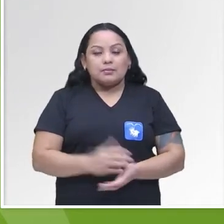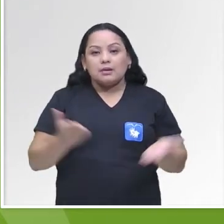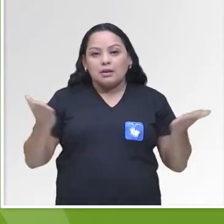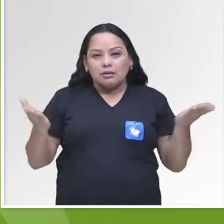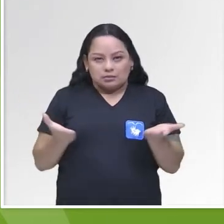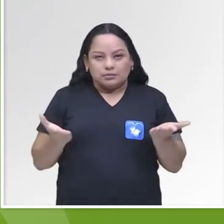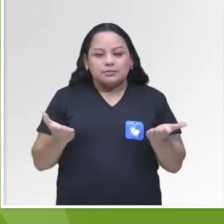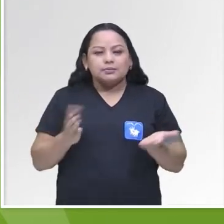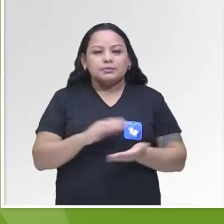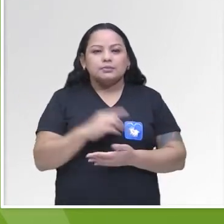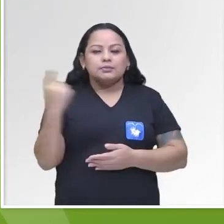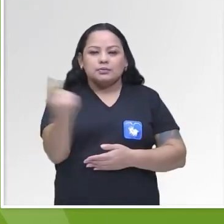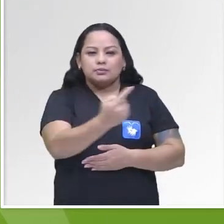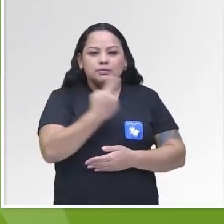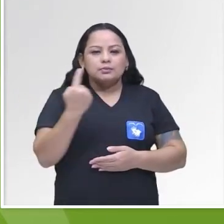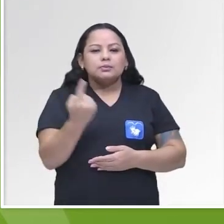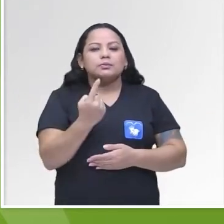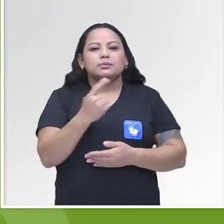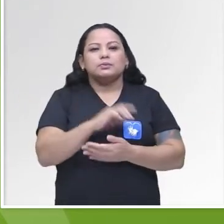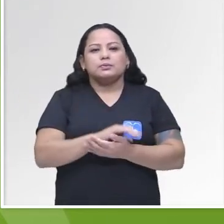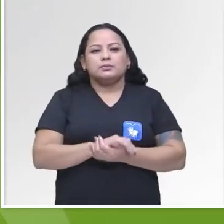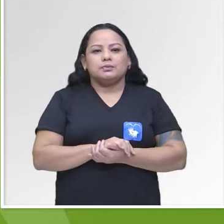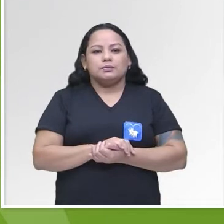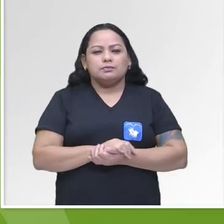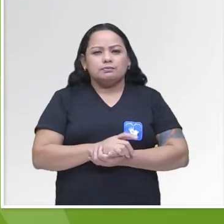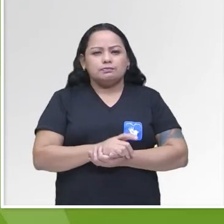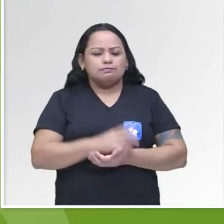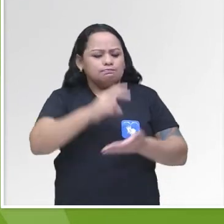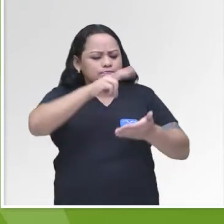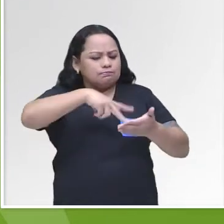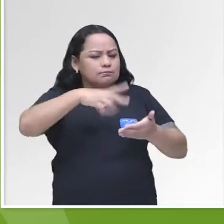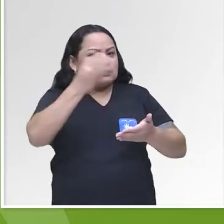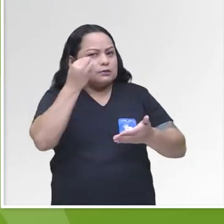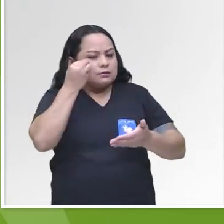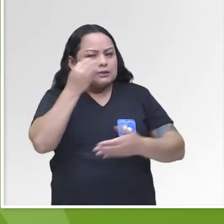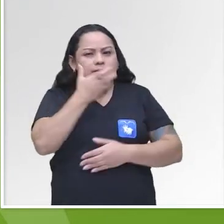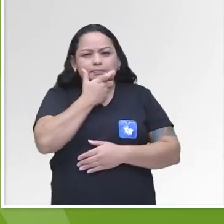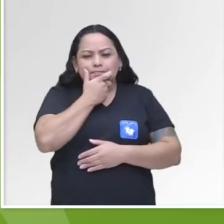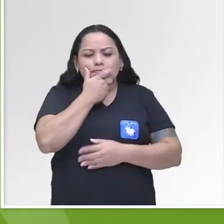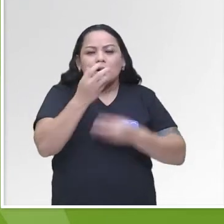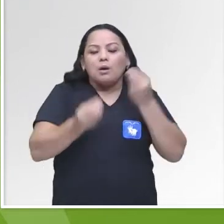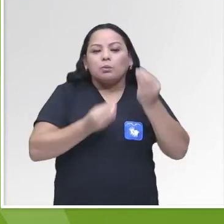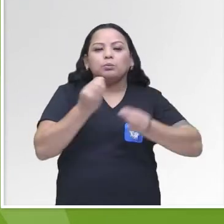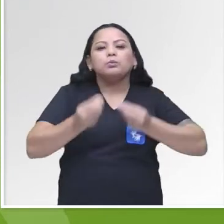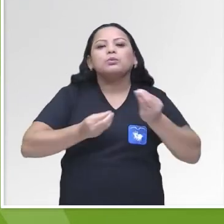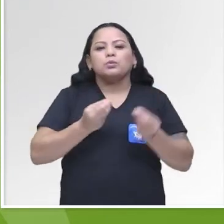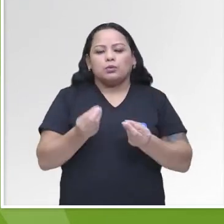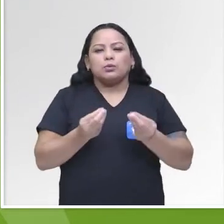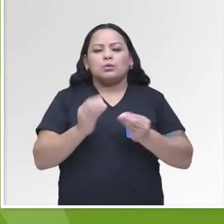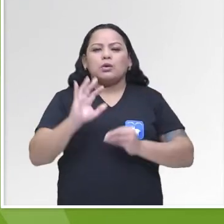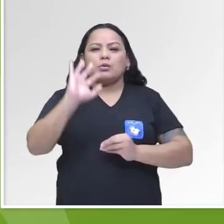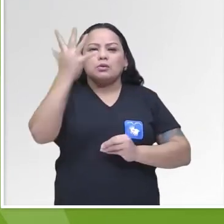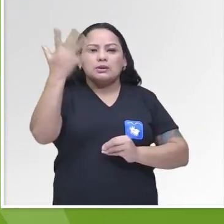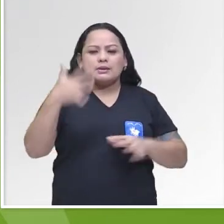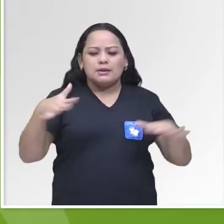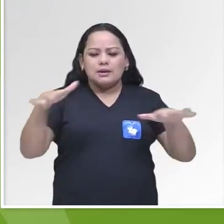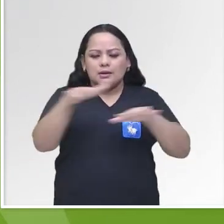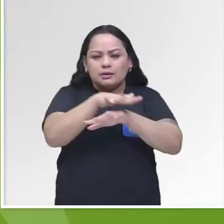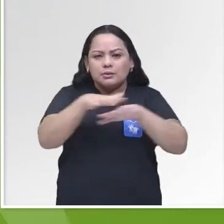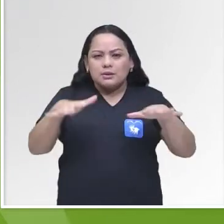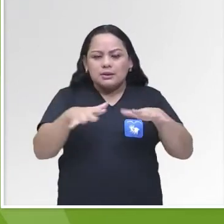Agora, a gente vai analisar de que forma ocorre a